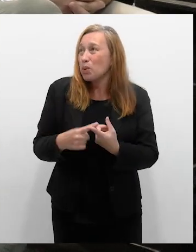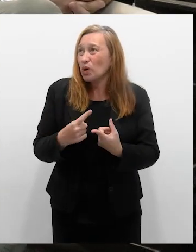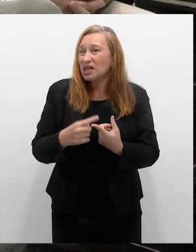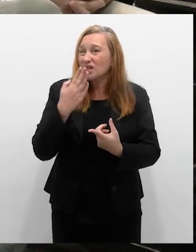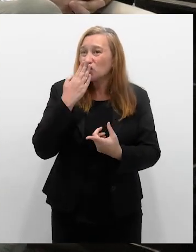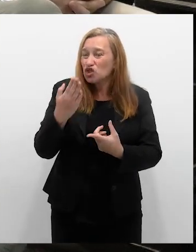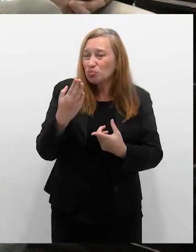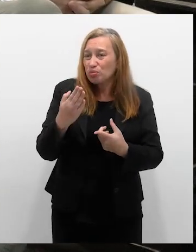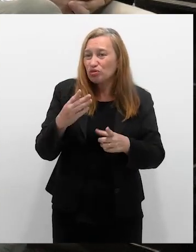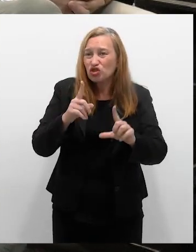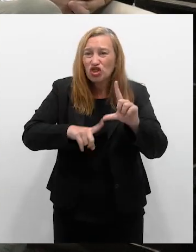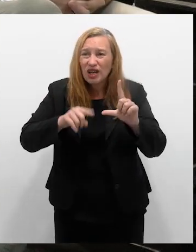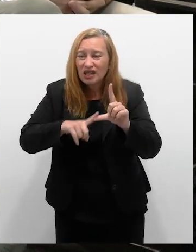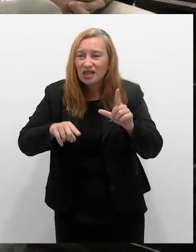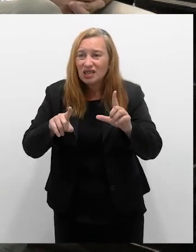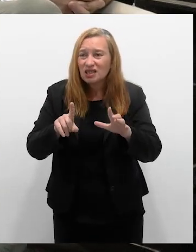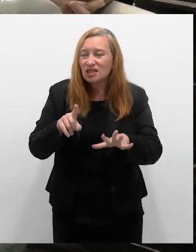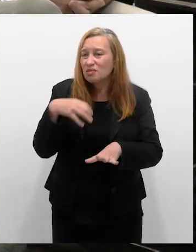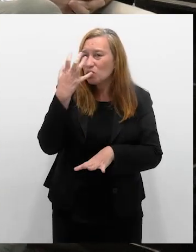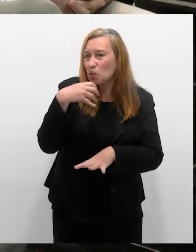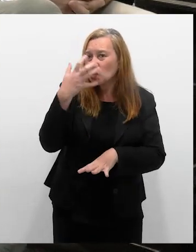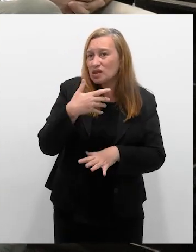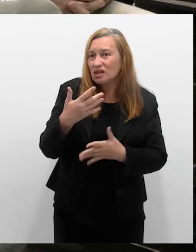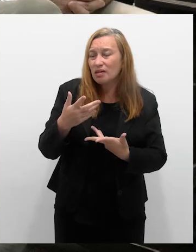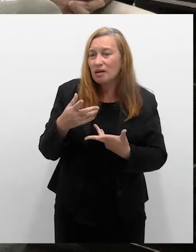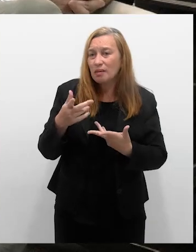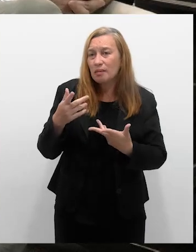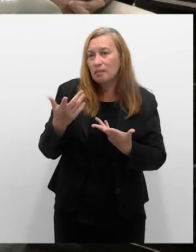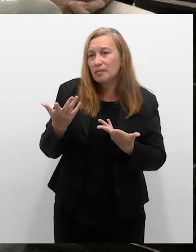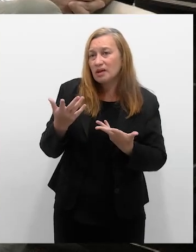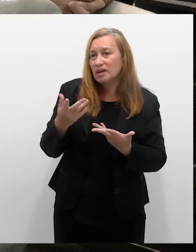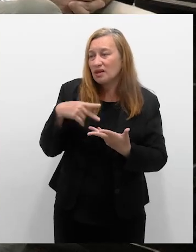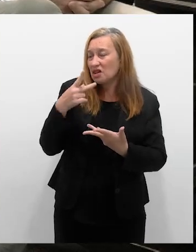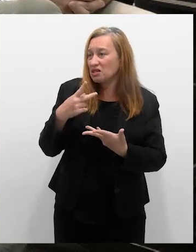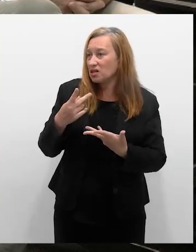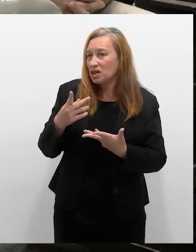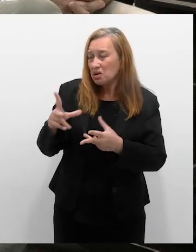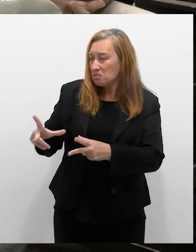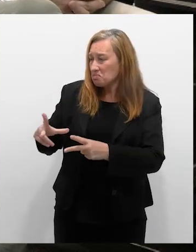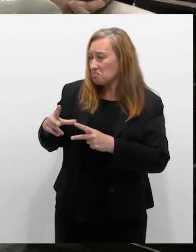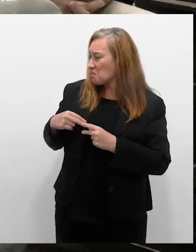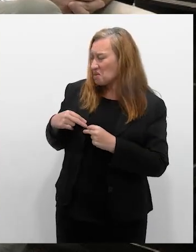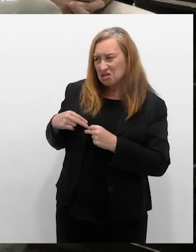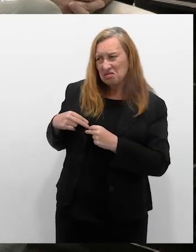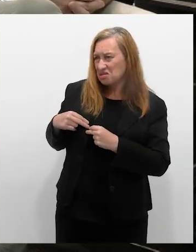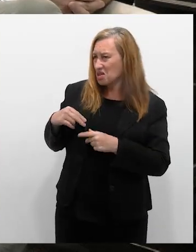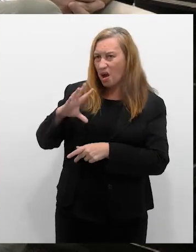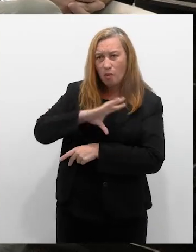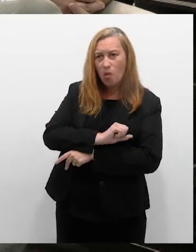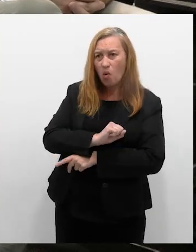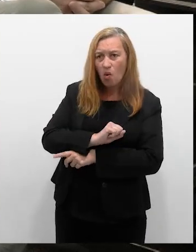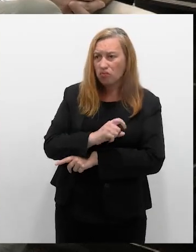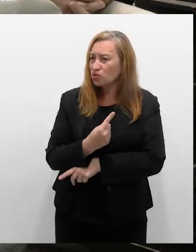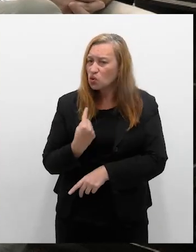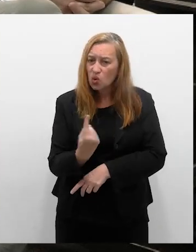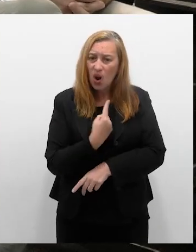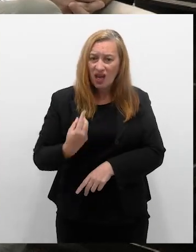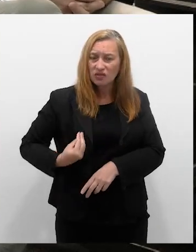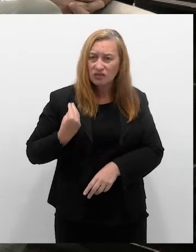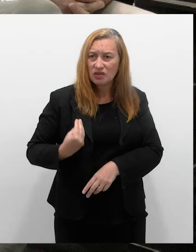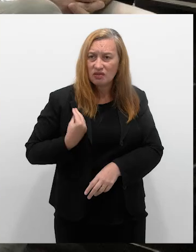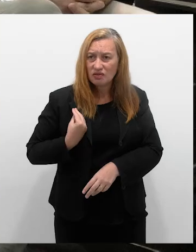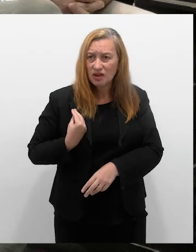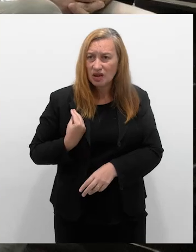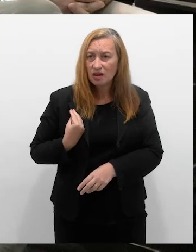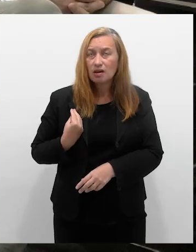é a única, tá? Tem outras, basicamente está sendo cantado que a gente não merece amor, né, que a gente tem que ser isolado e que a gente tem que passar